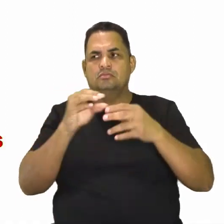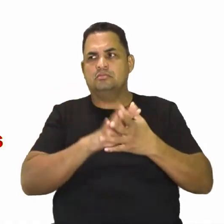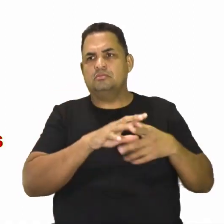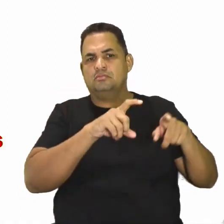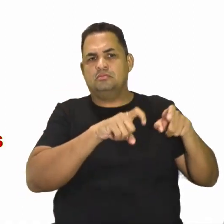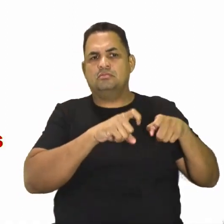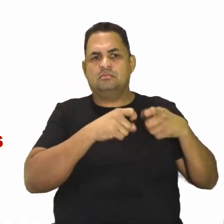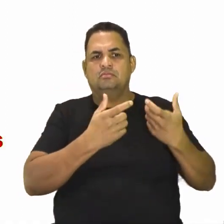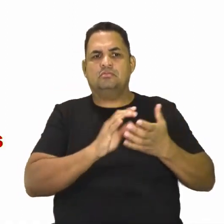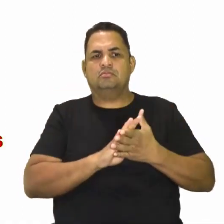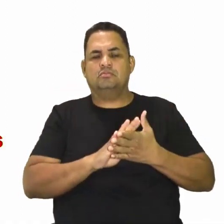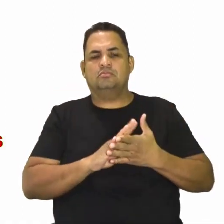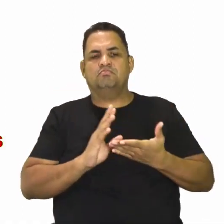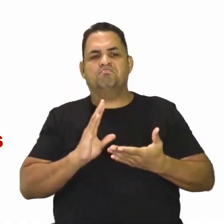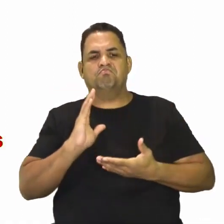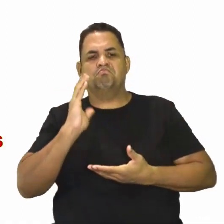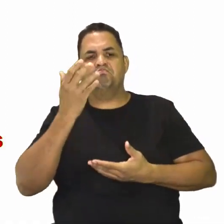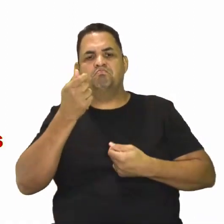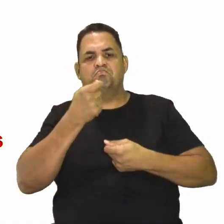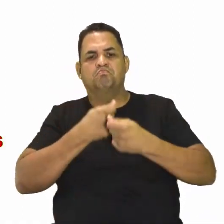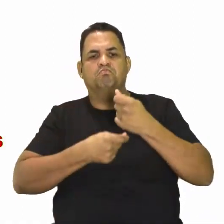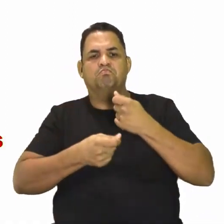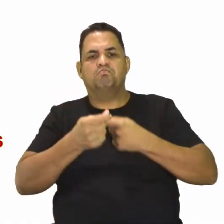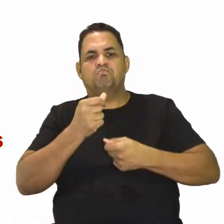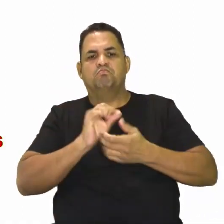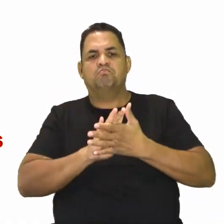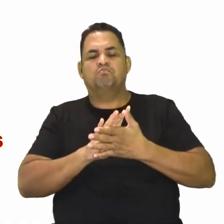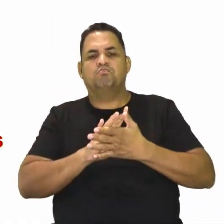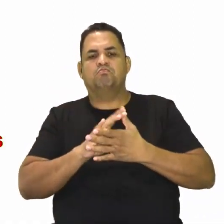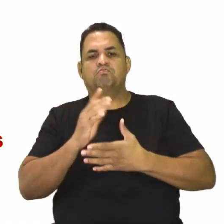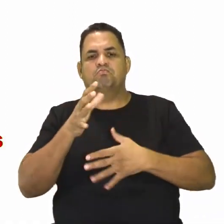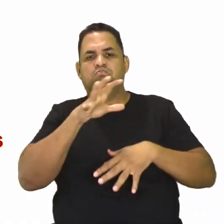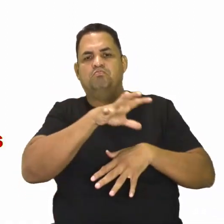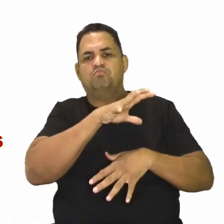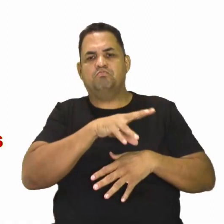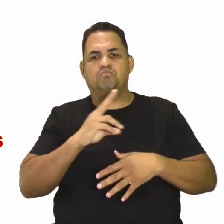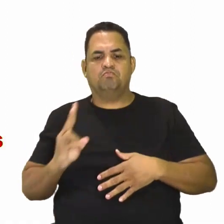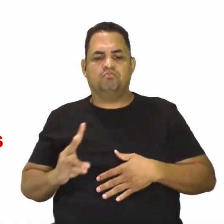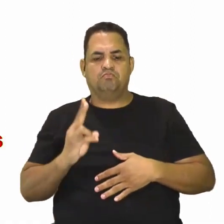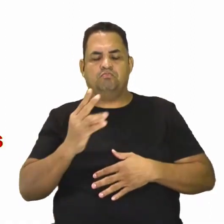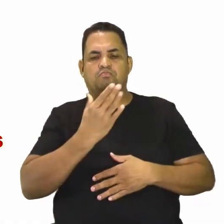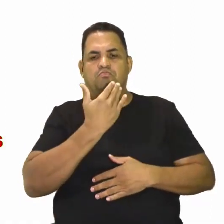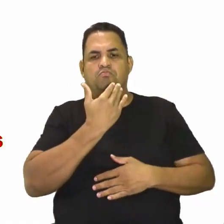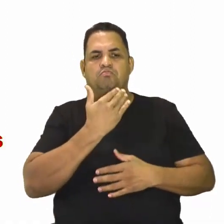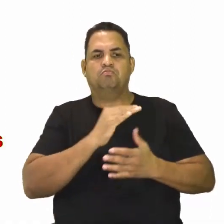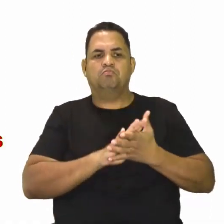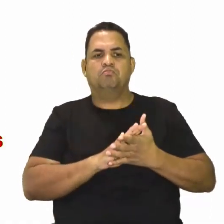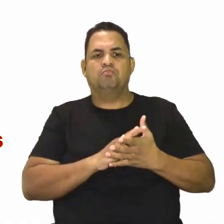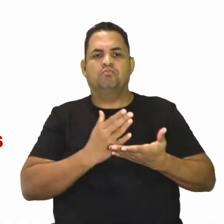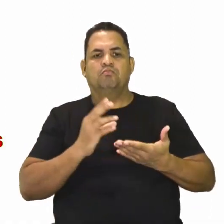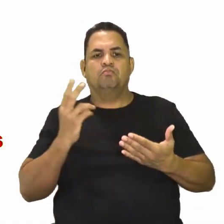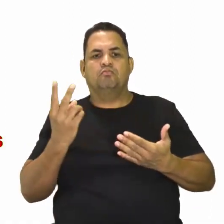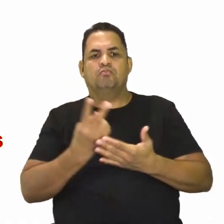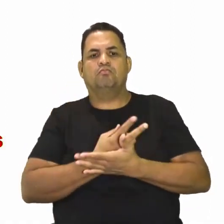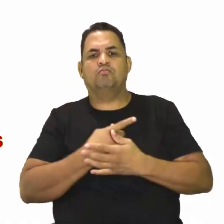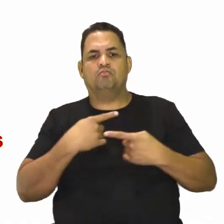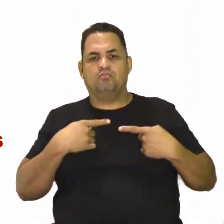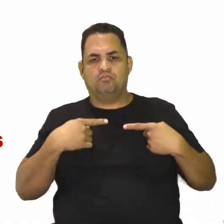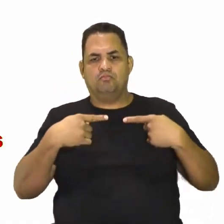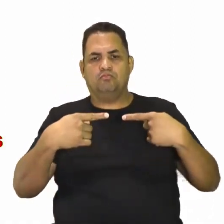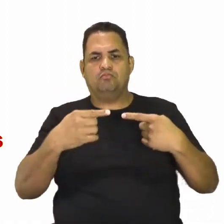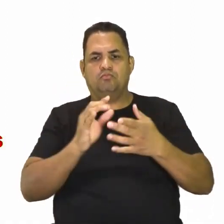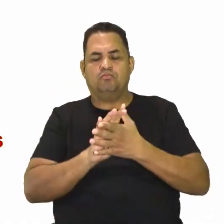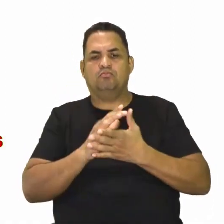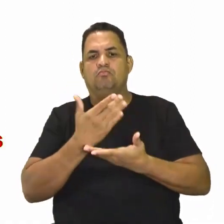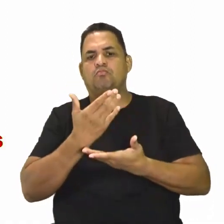agrícola, potencial econômico local e de valor alimentício, efeitos de competição